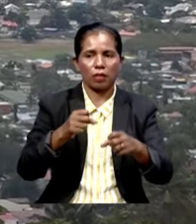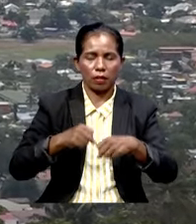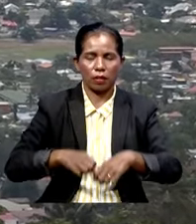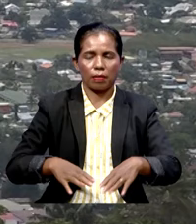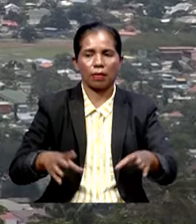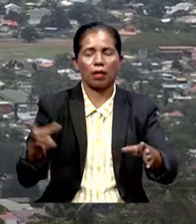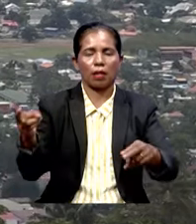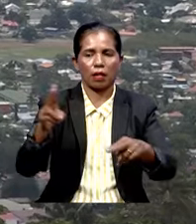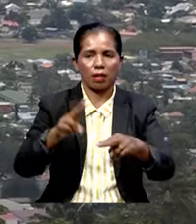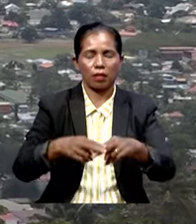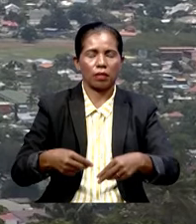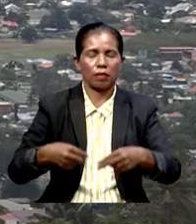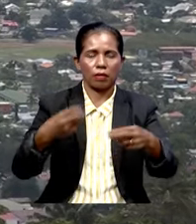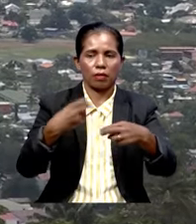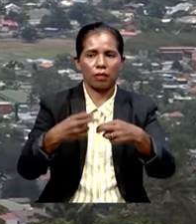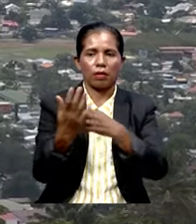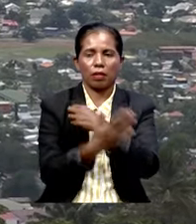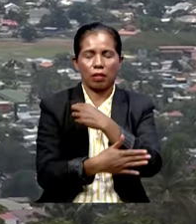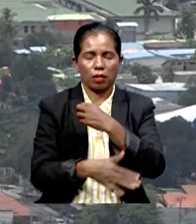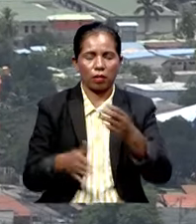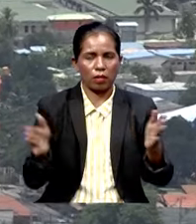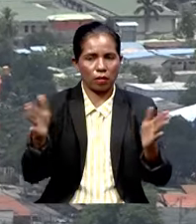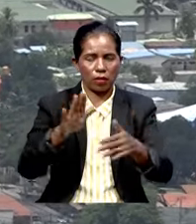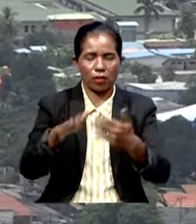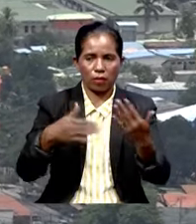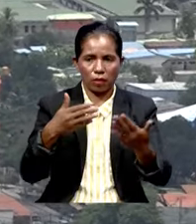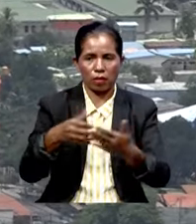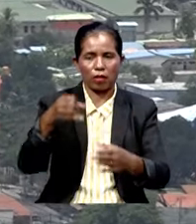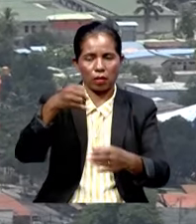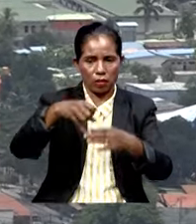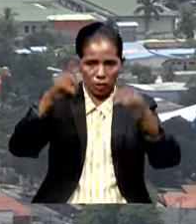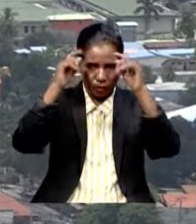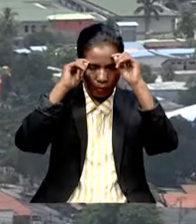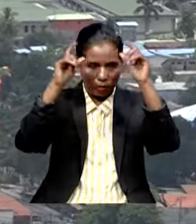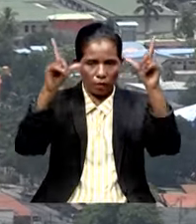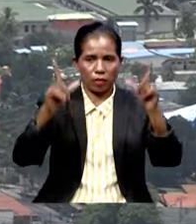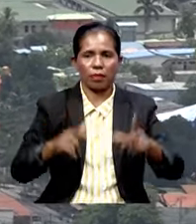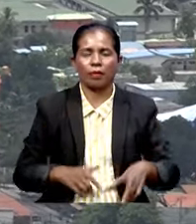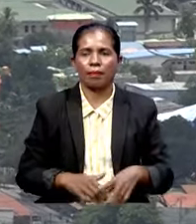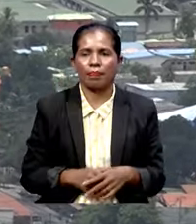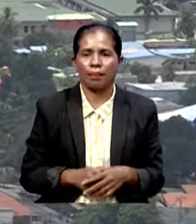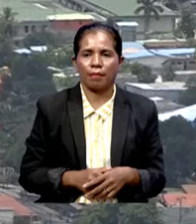aumenta hodi fo impacto ba nasaun ki sira inklui Timor-Leste.